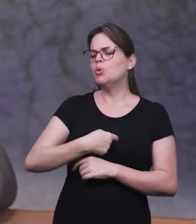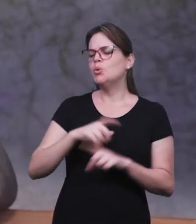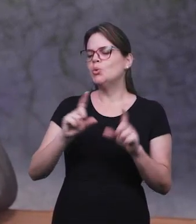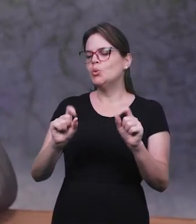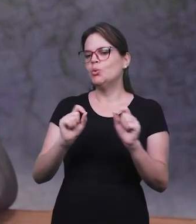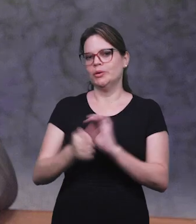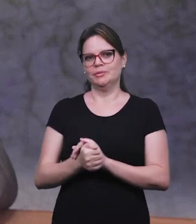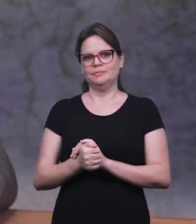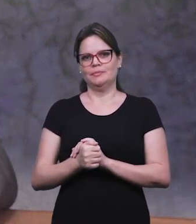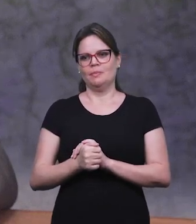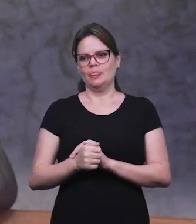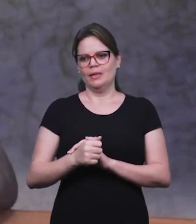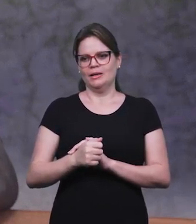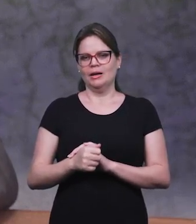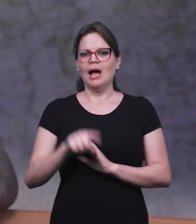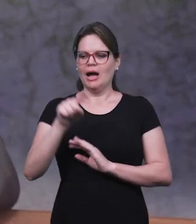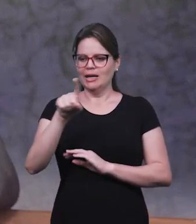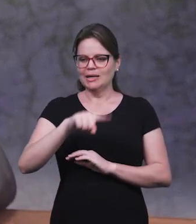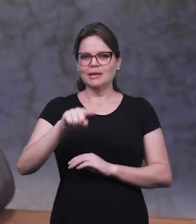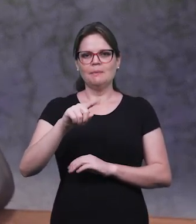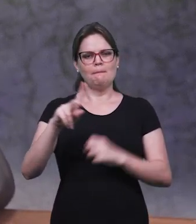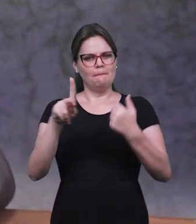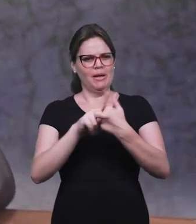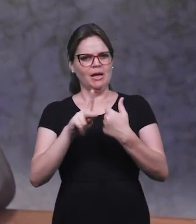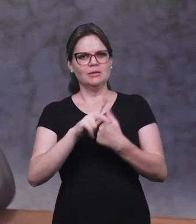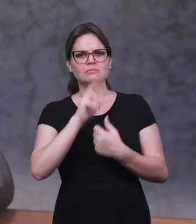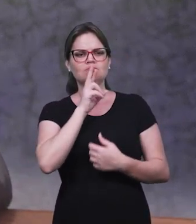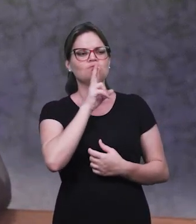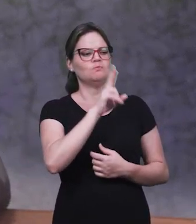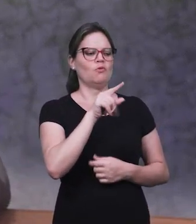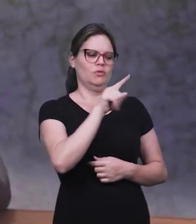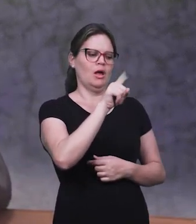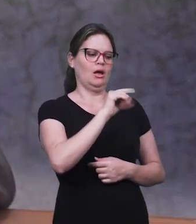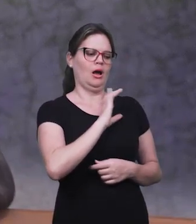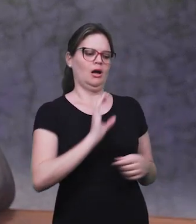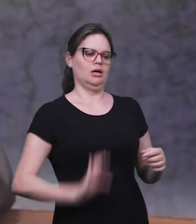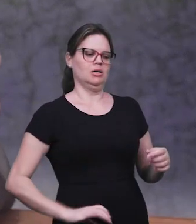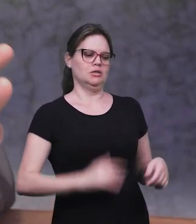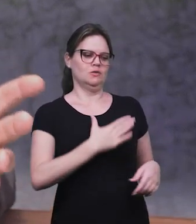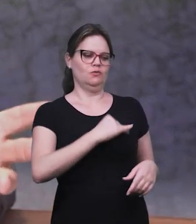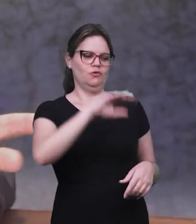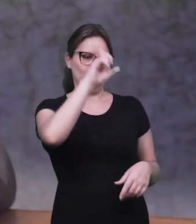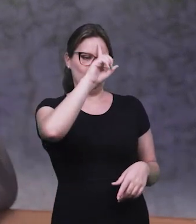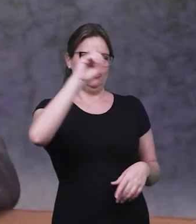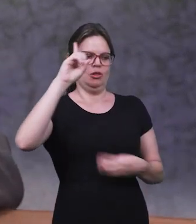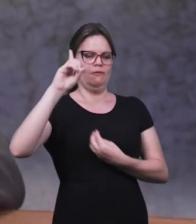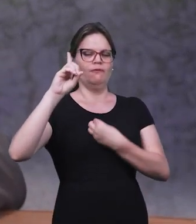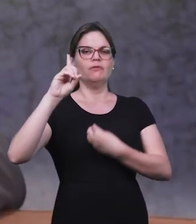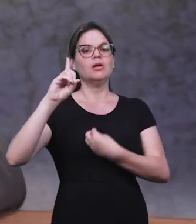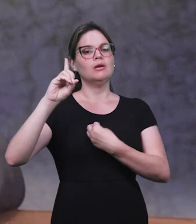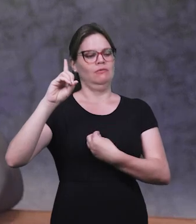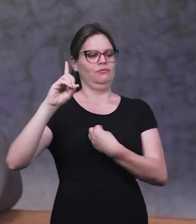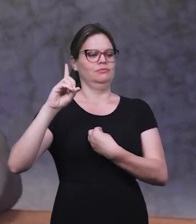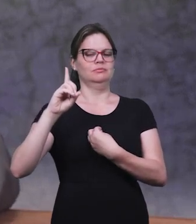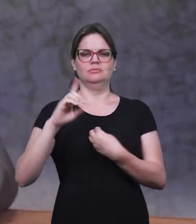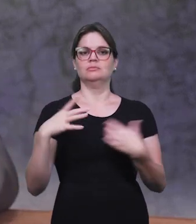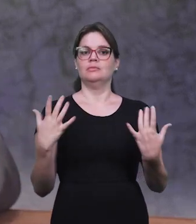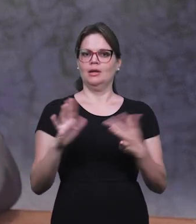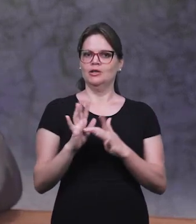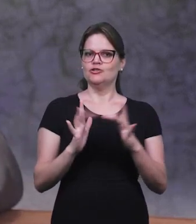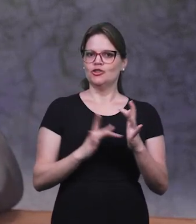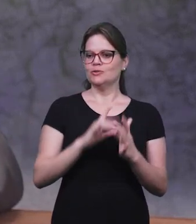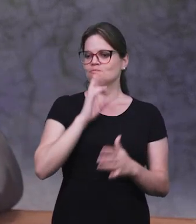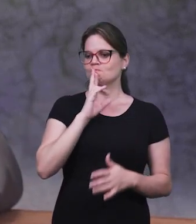disse que isso que ele disse não veio dele, não veio da carne, nem do sangue, nem da inteligência, nem do